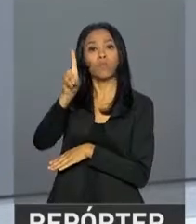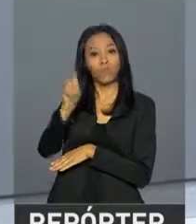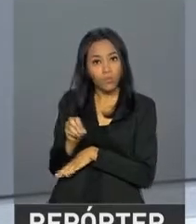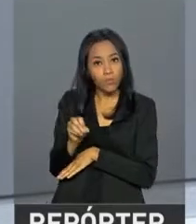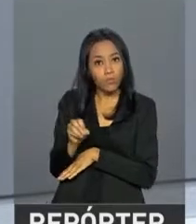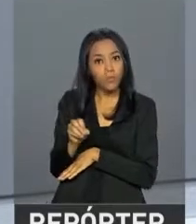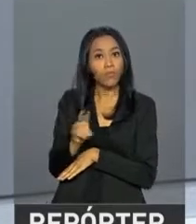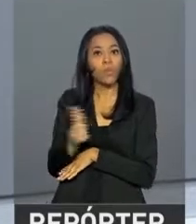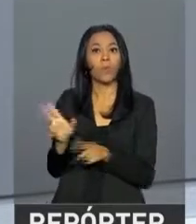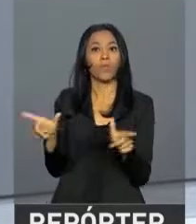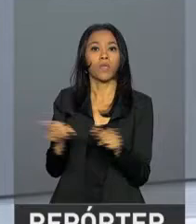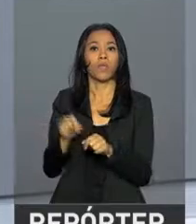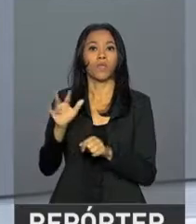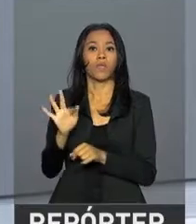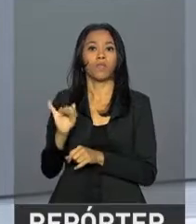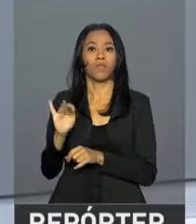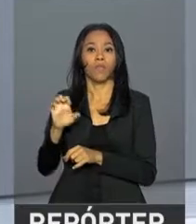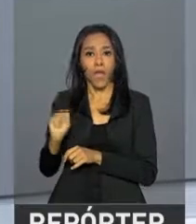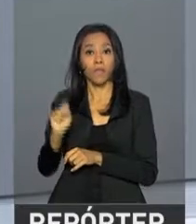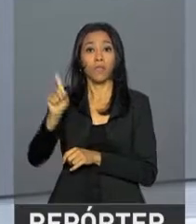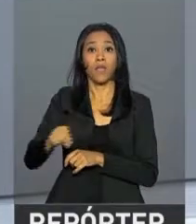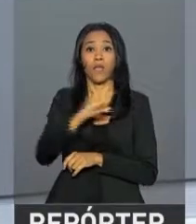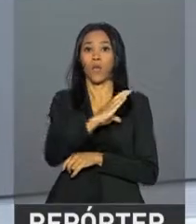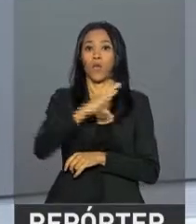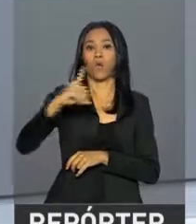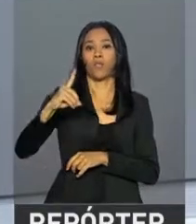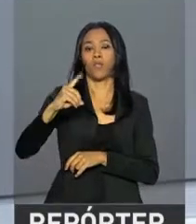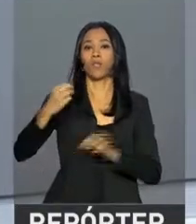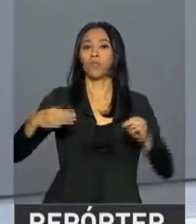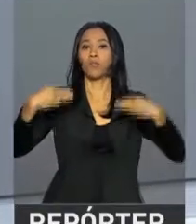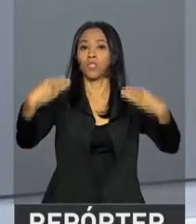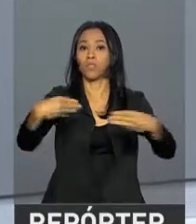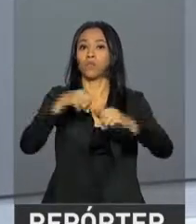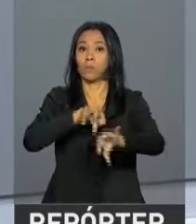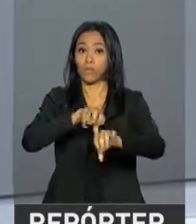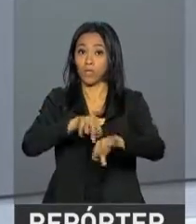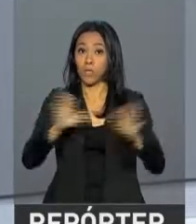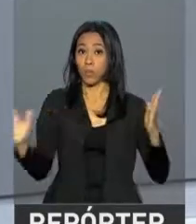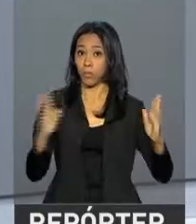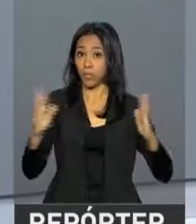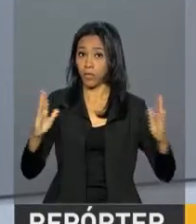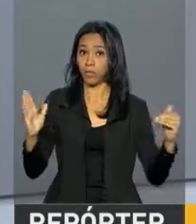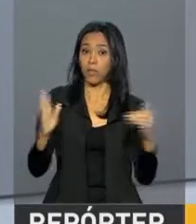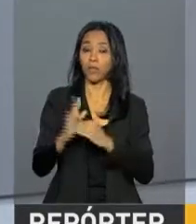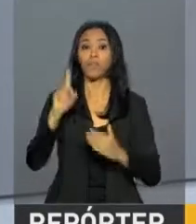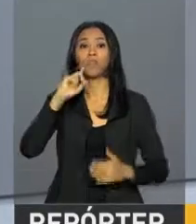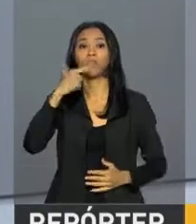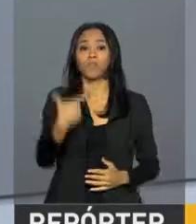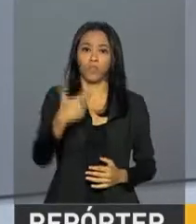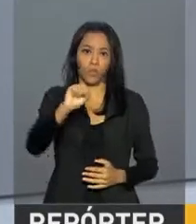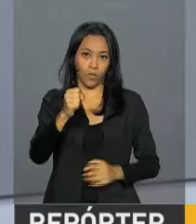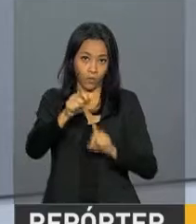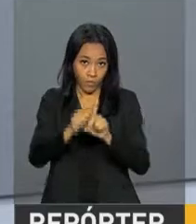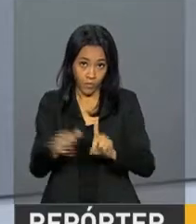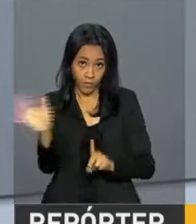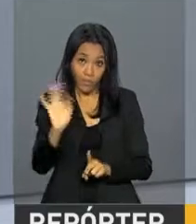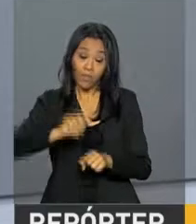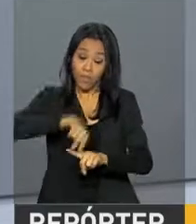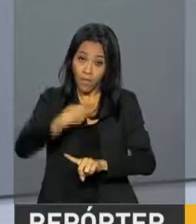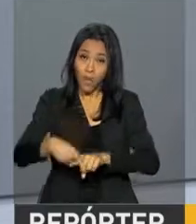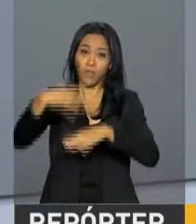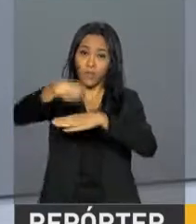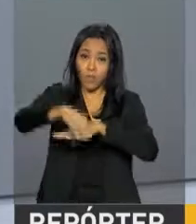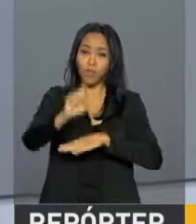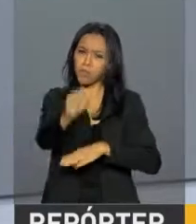Estudantil, FIES, e é coordenada pelo Ministério da Educação. O período vai até o dia 28 de fevereiro. Mais informações no portal